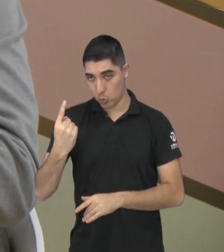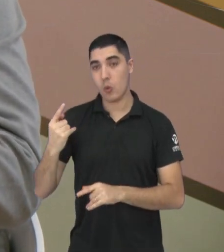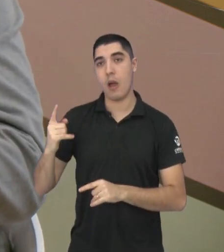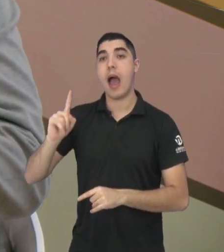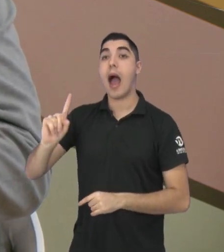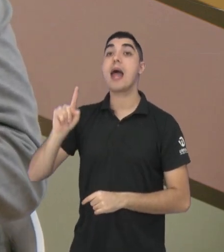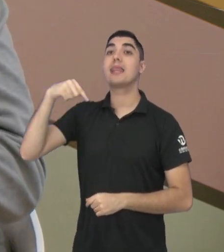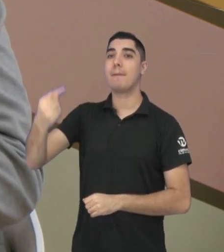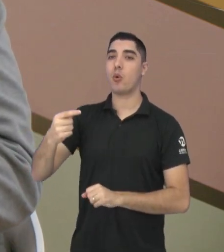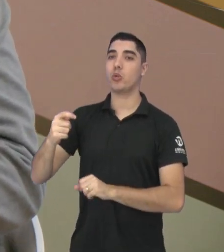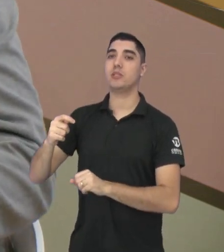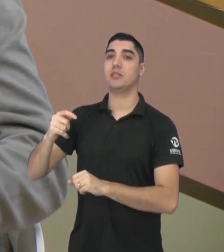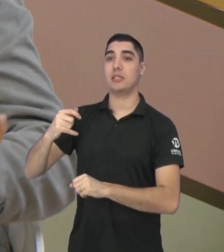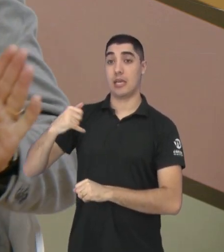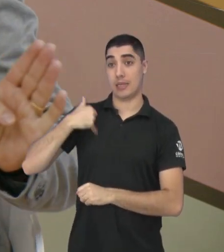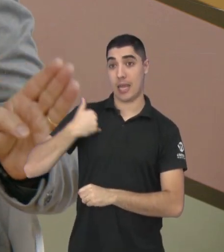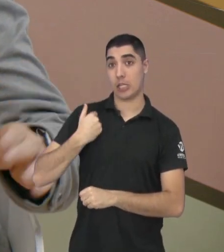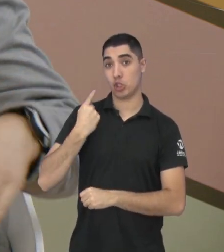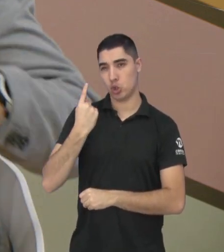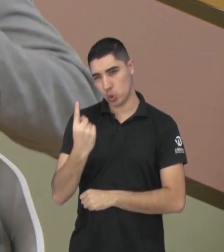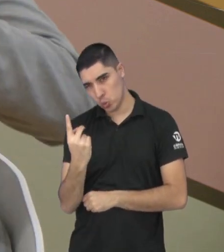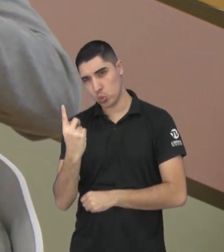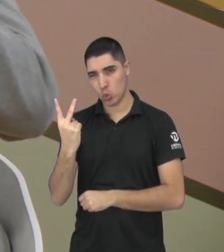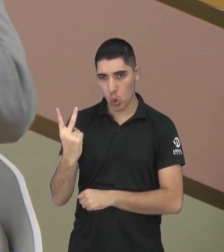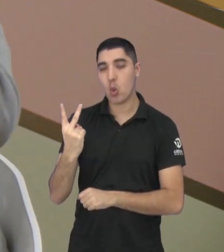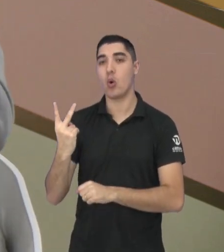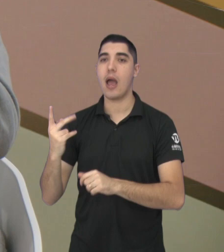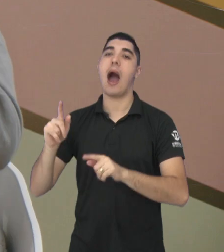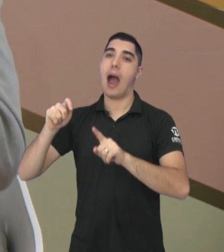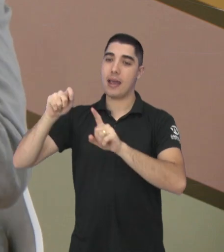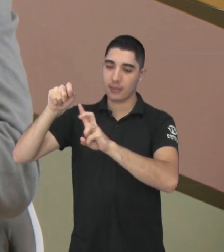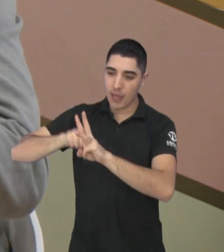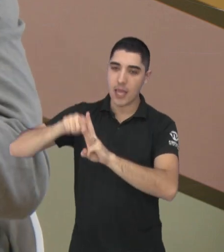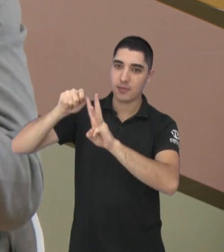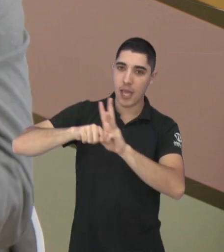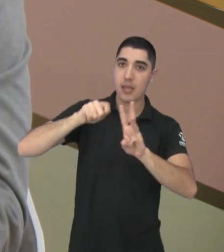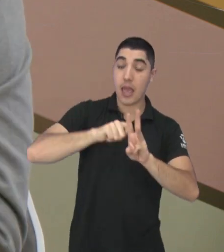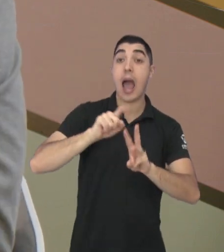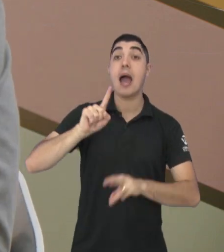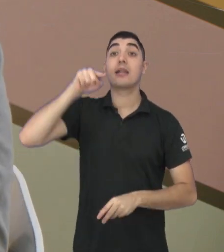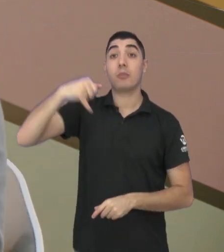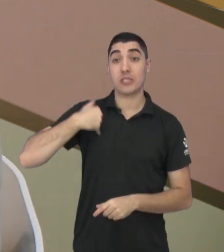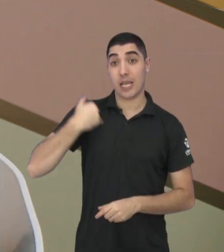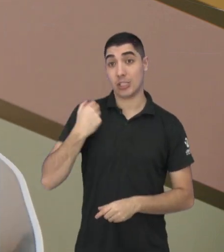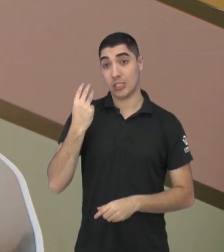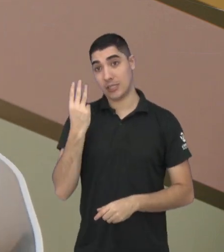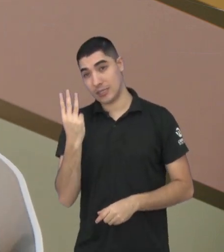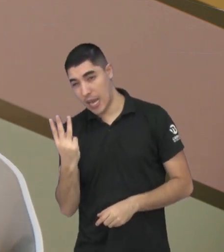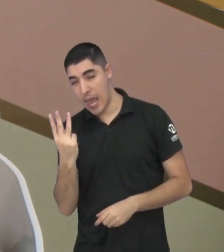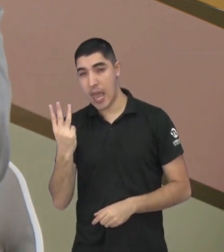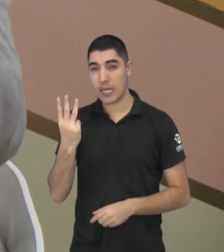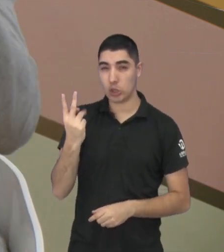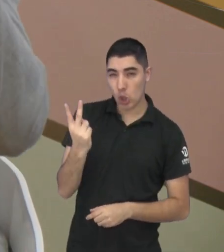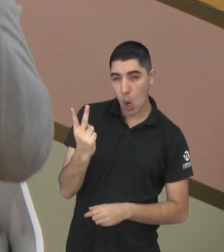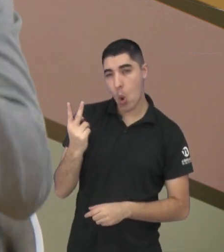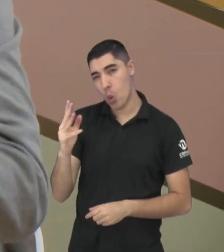espaçando a cada 3 meses, trimestral, e a partir dos 2, 3 anos de idade, a cada 6 meses aproximadamente, de